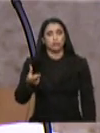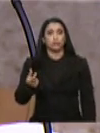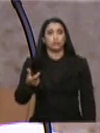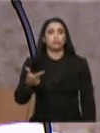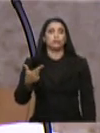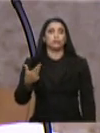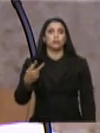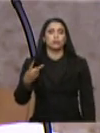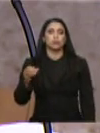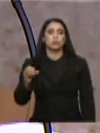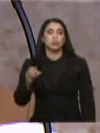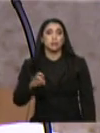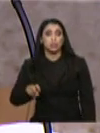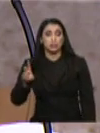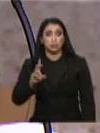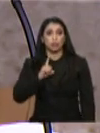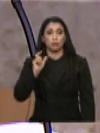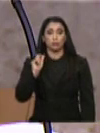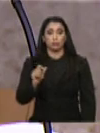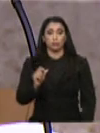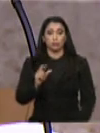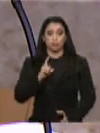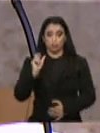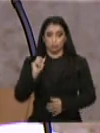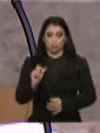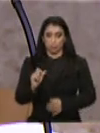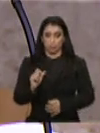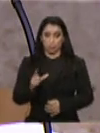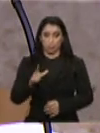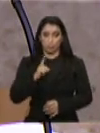incorporou definitivamente tal hipótese de